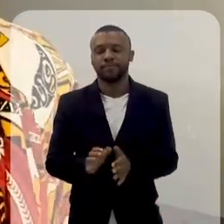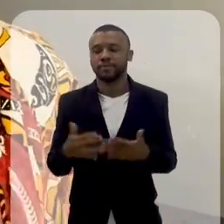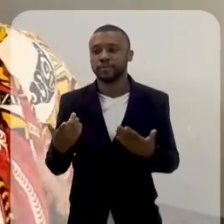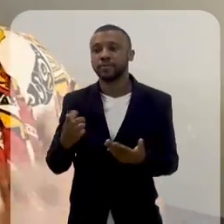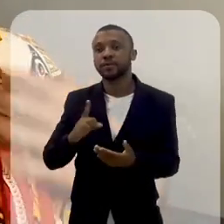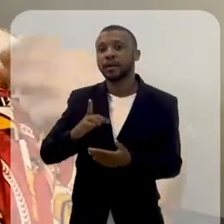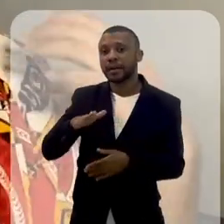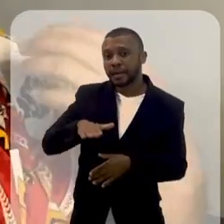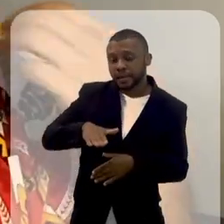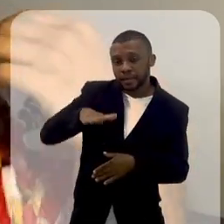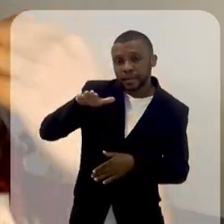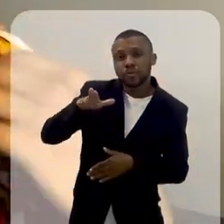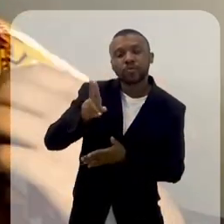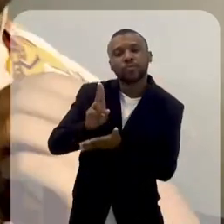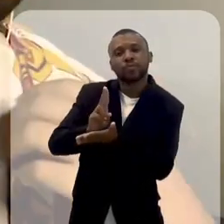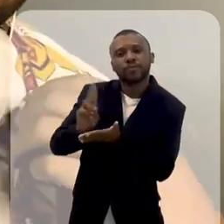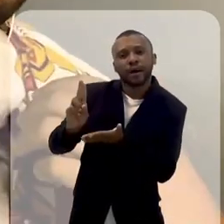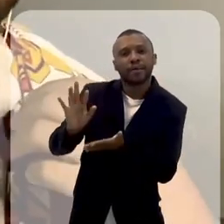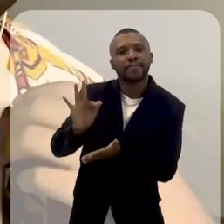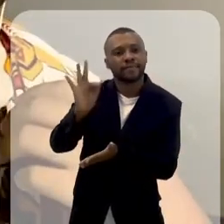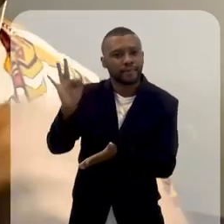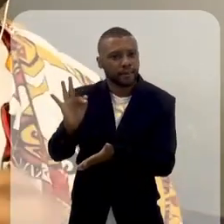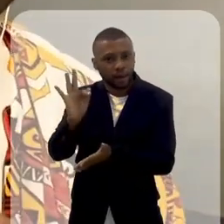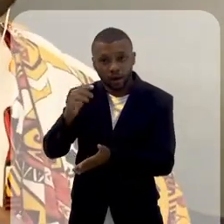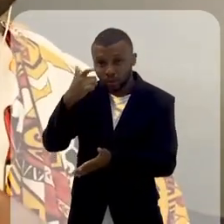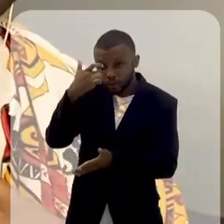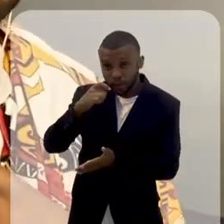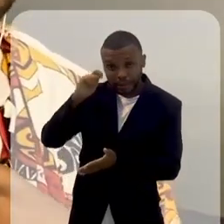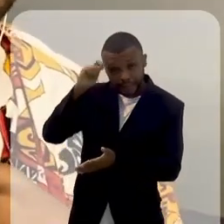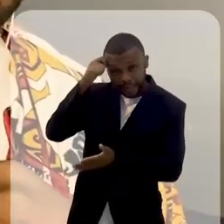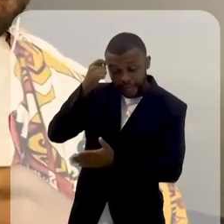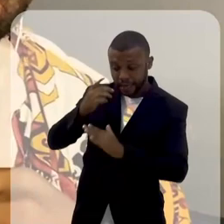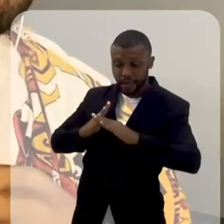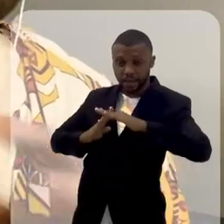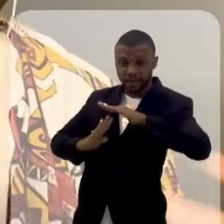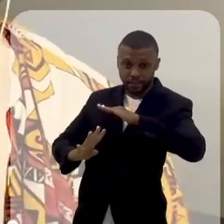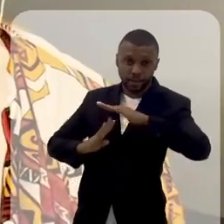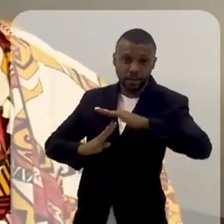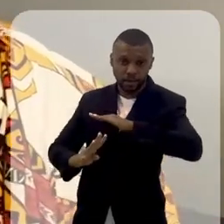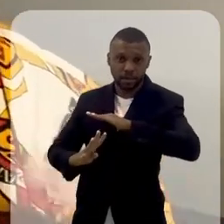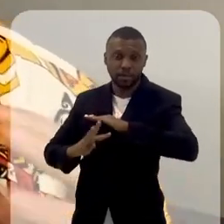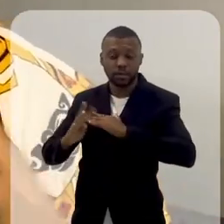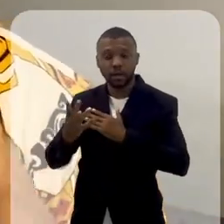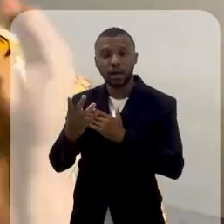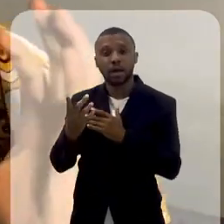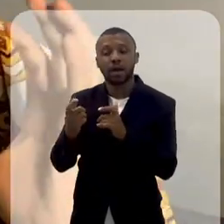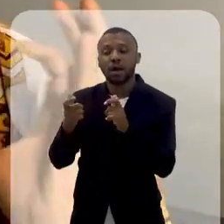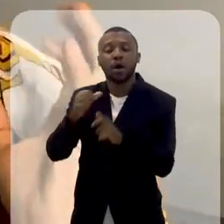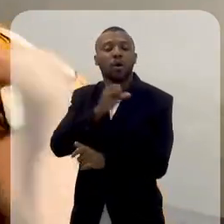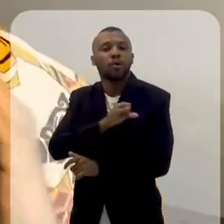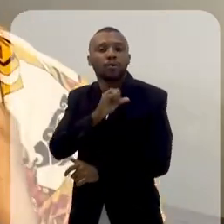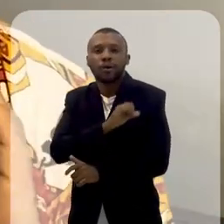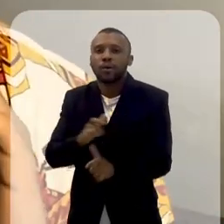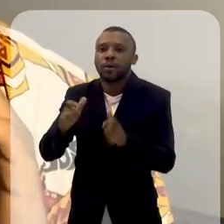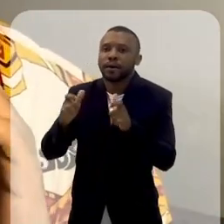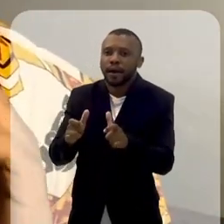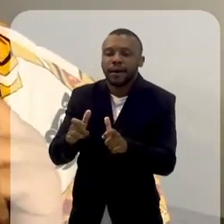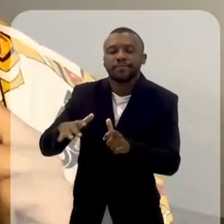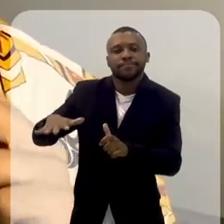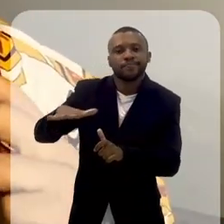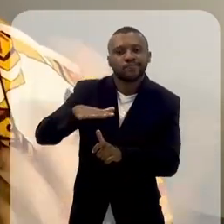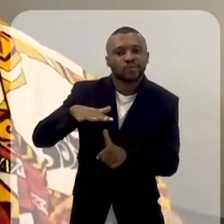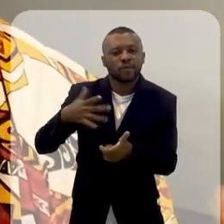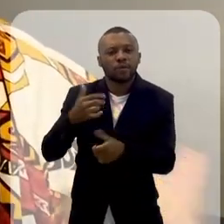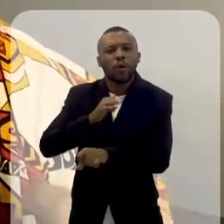então, ter crescido numa universidade federal sendo uma pessoa negra, imigrante, porque o Rio de Janeiro é um lugar muito bairrista,